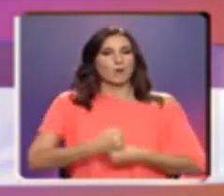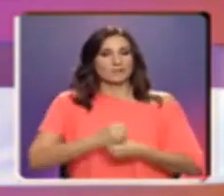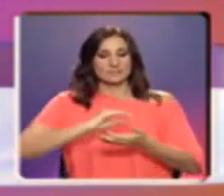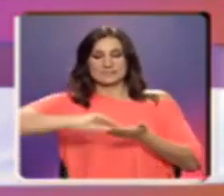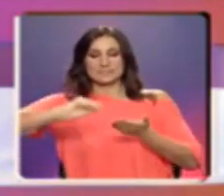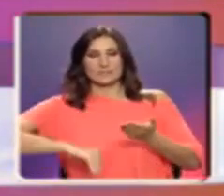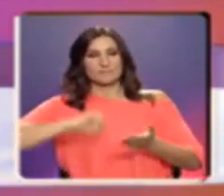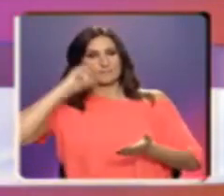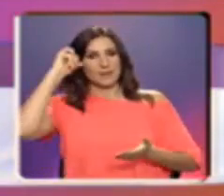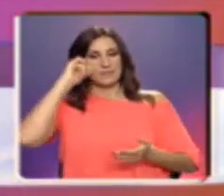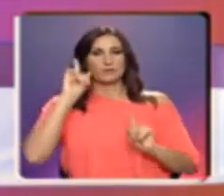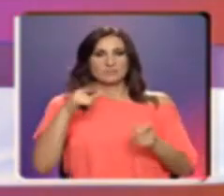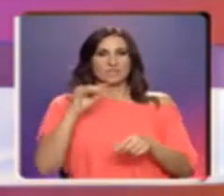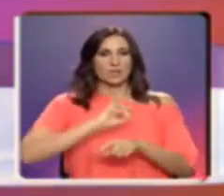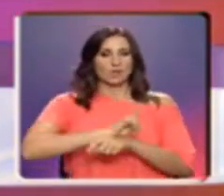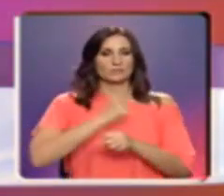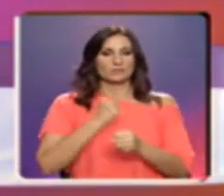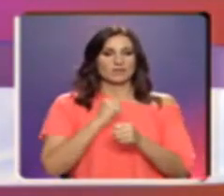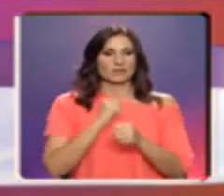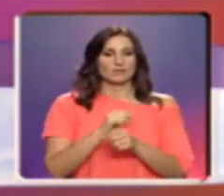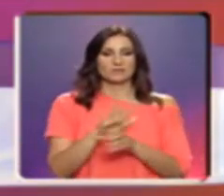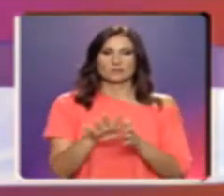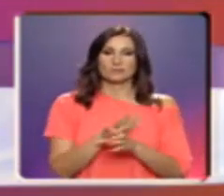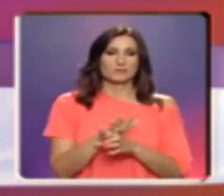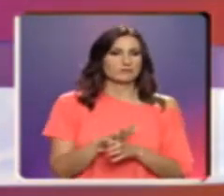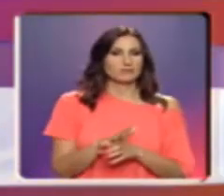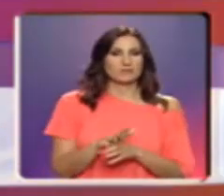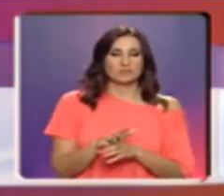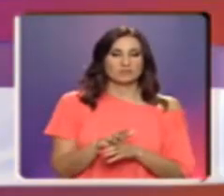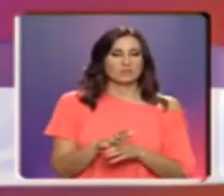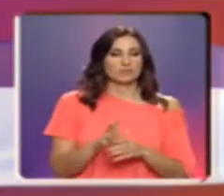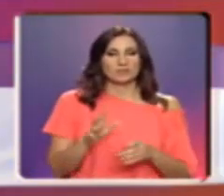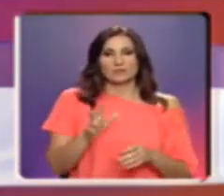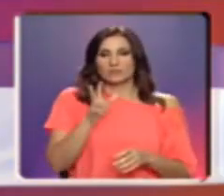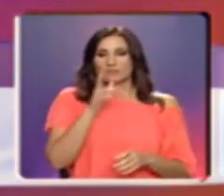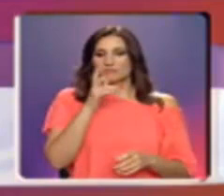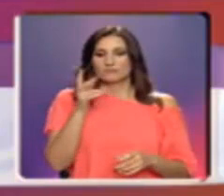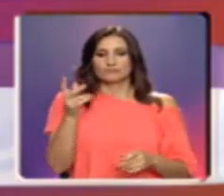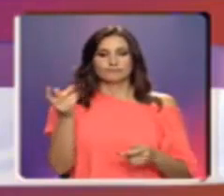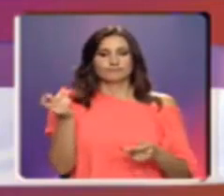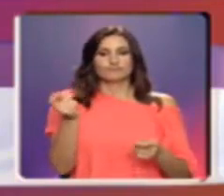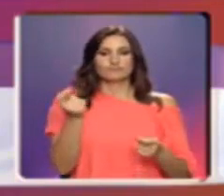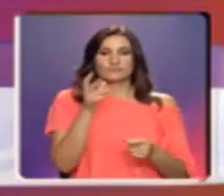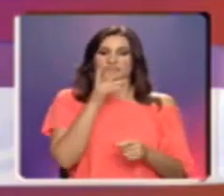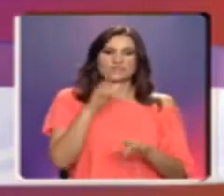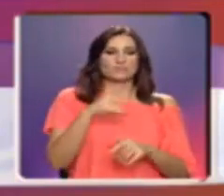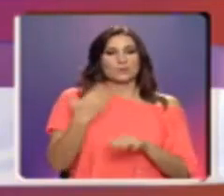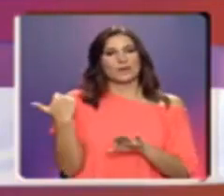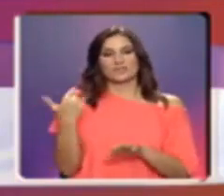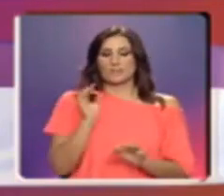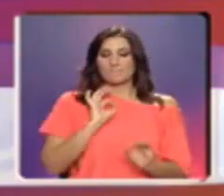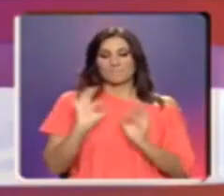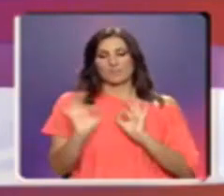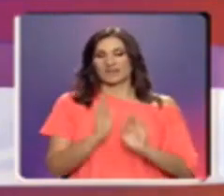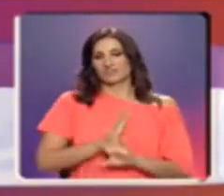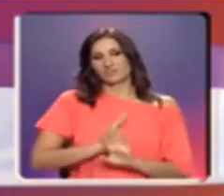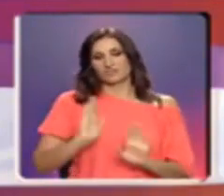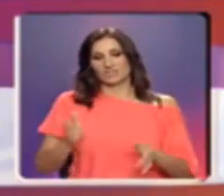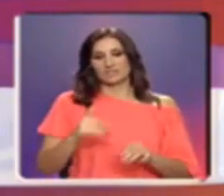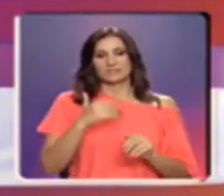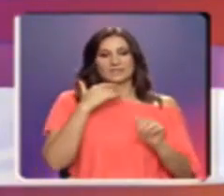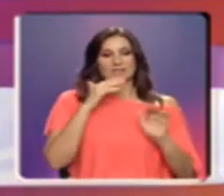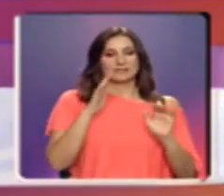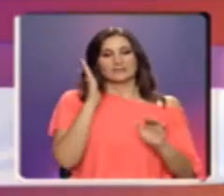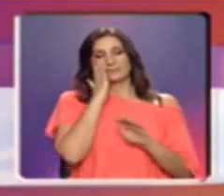a trabalhar e fui logo confrontado com situações absolutamente caóticas, mas como eu já estava perfeitamente preparado para aquilo e já me tinha despedido da